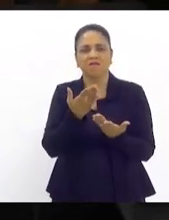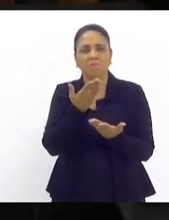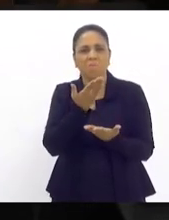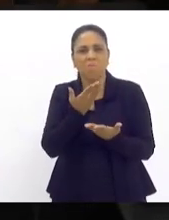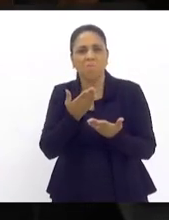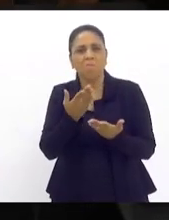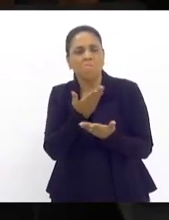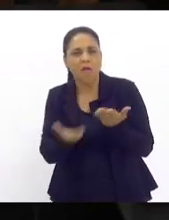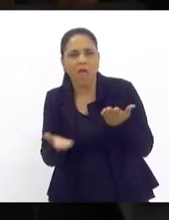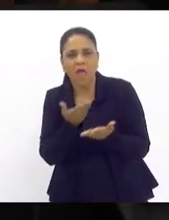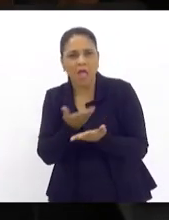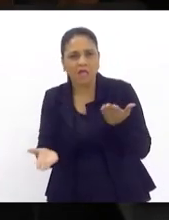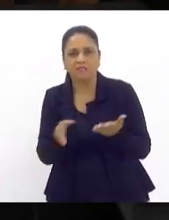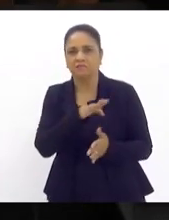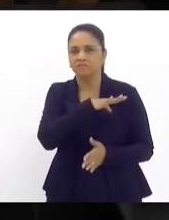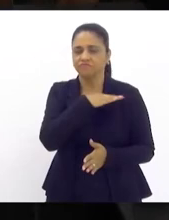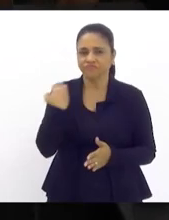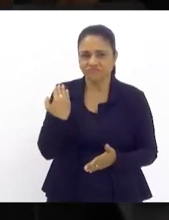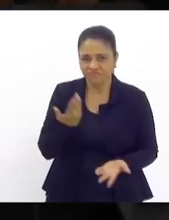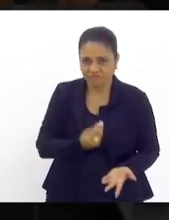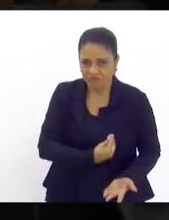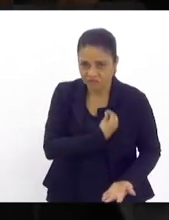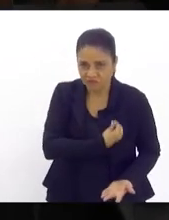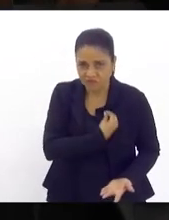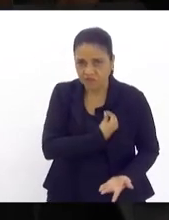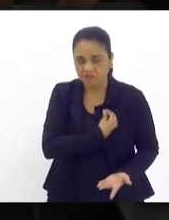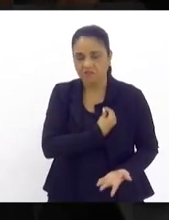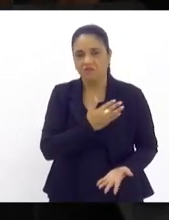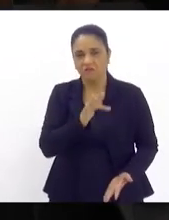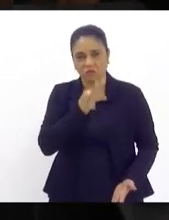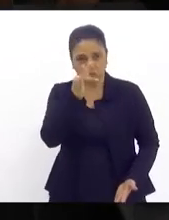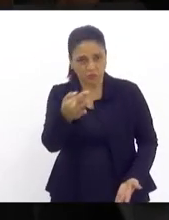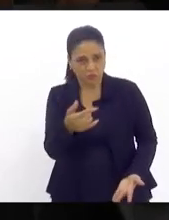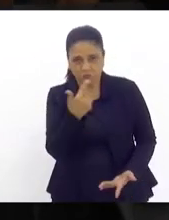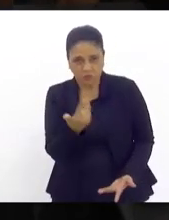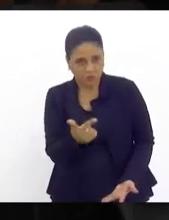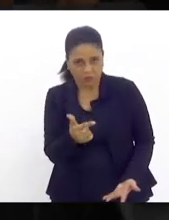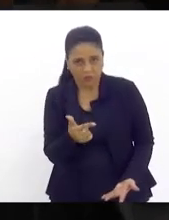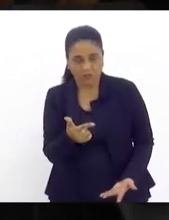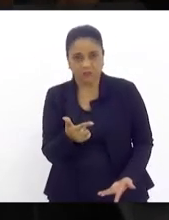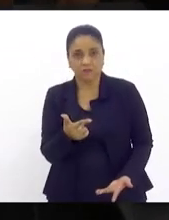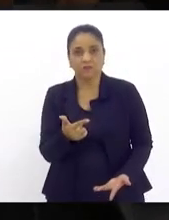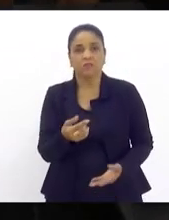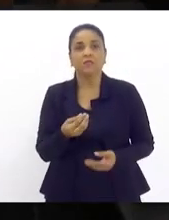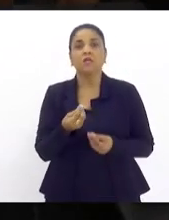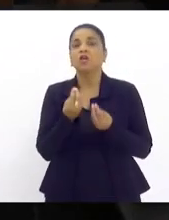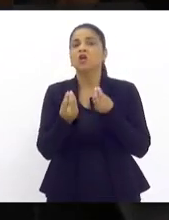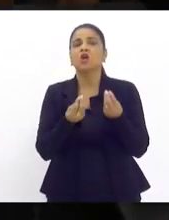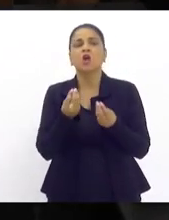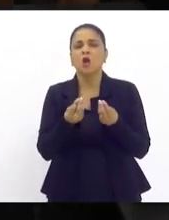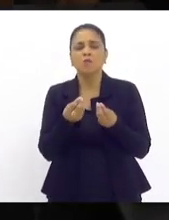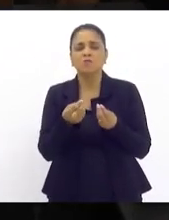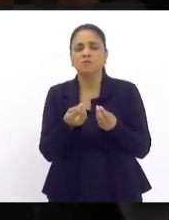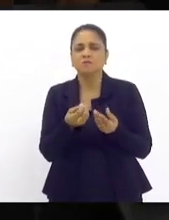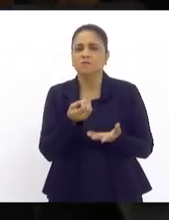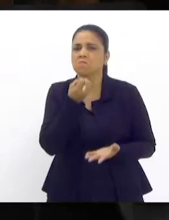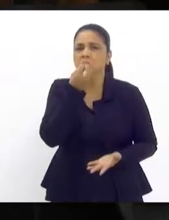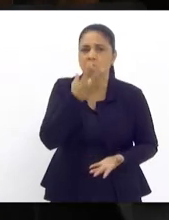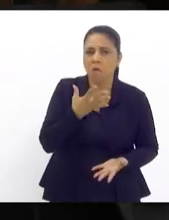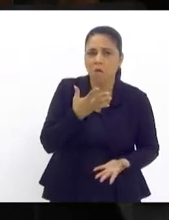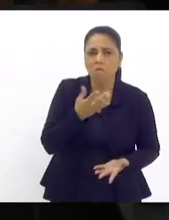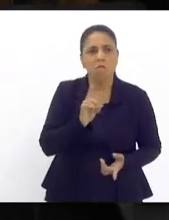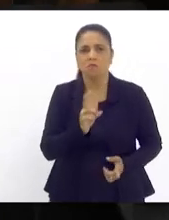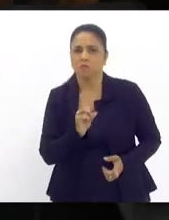jovens que perdem o seu futuro. Que benefício isso traria?